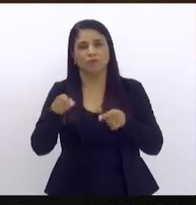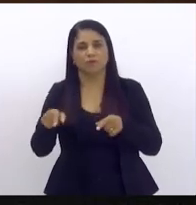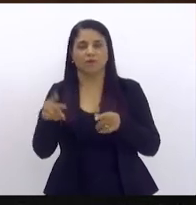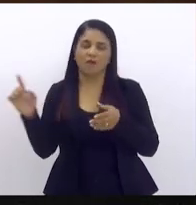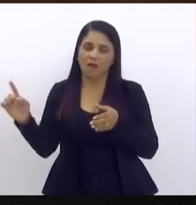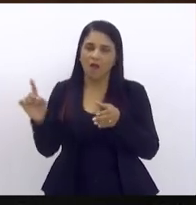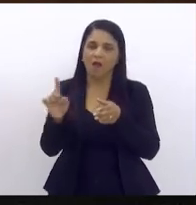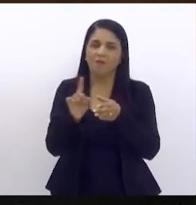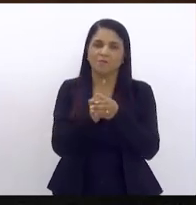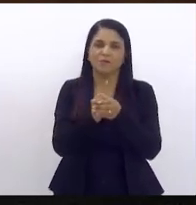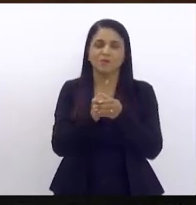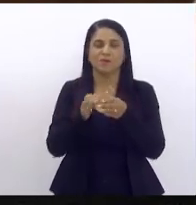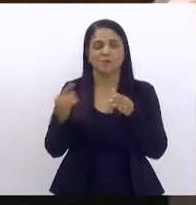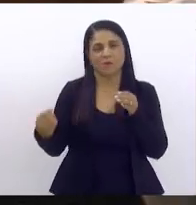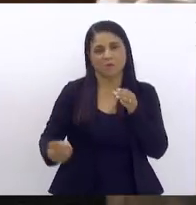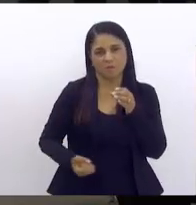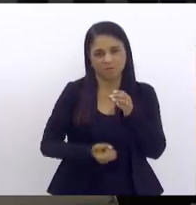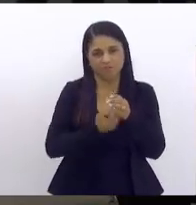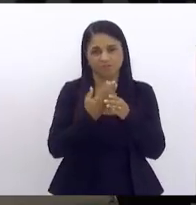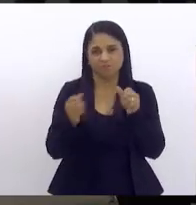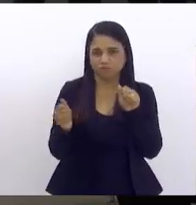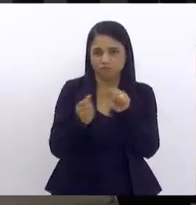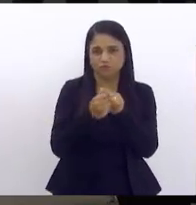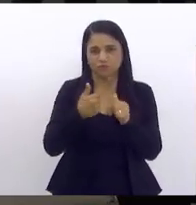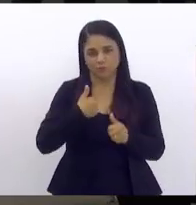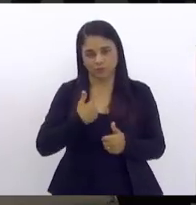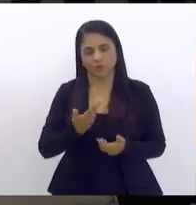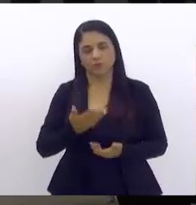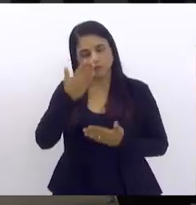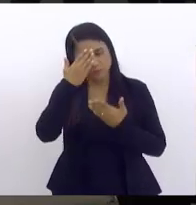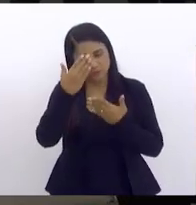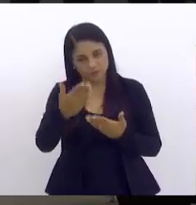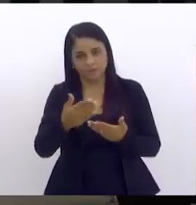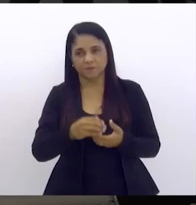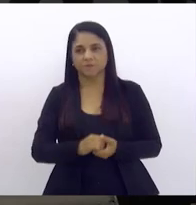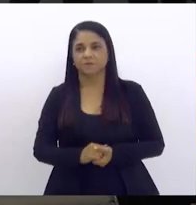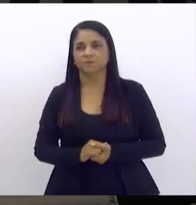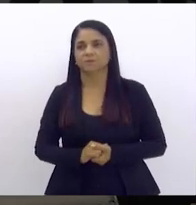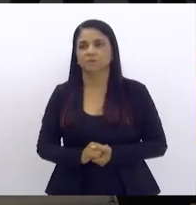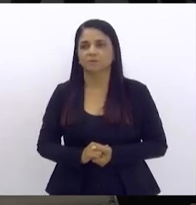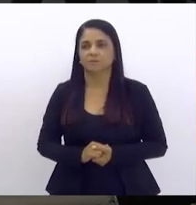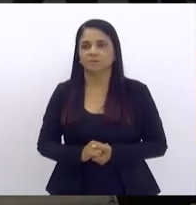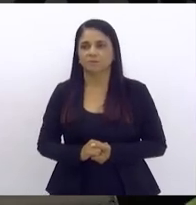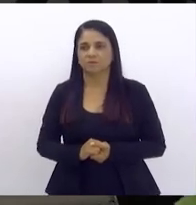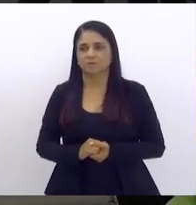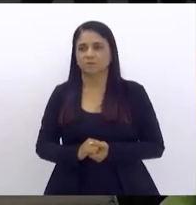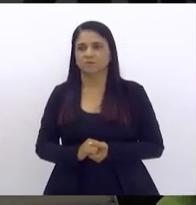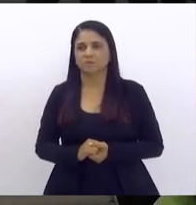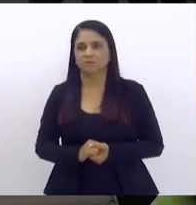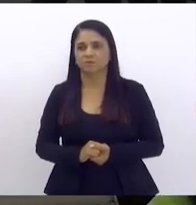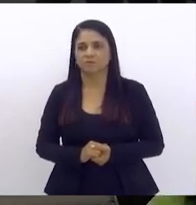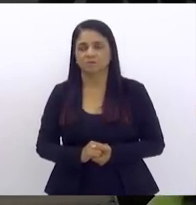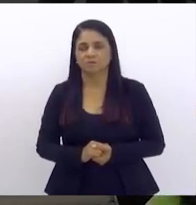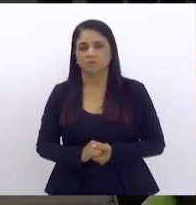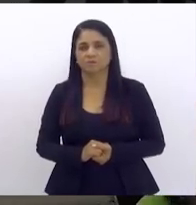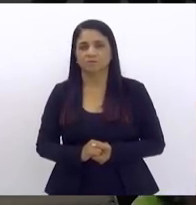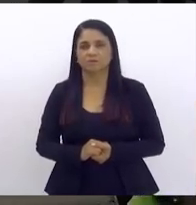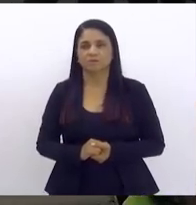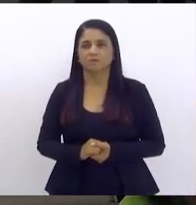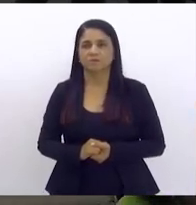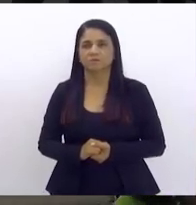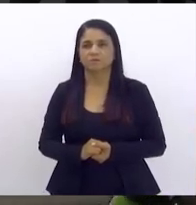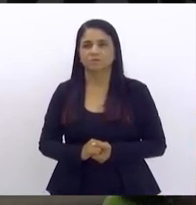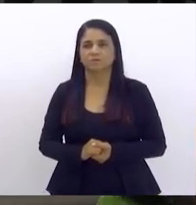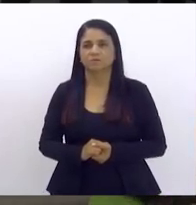para o deputado Rosenberg Reis. Muito obrigado. Presidente Anderson Moraes, para discutir, deputado Adani.